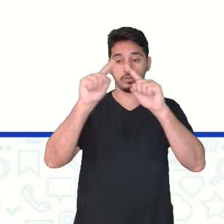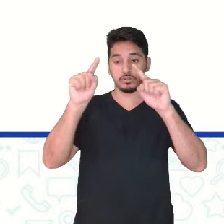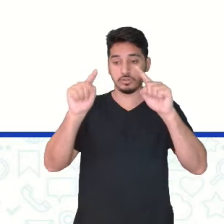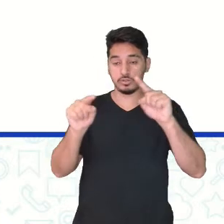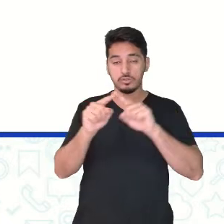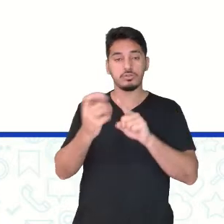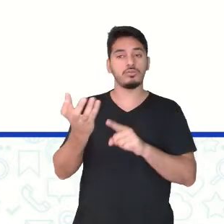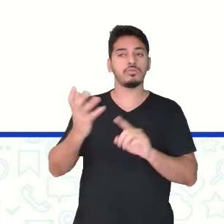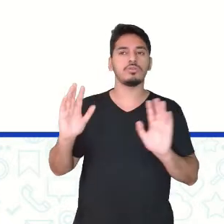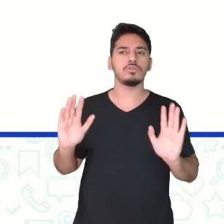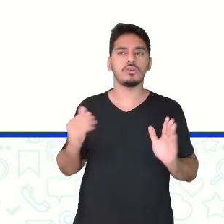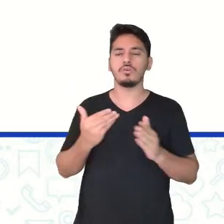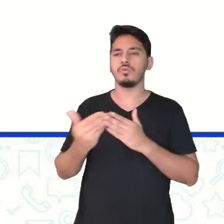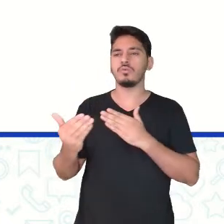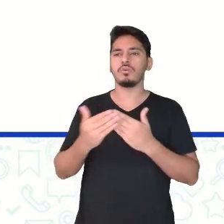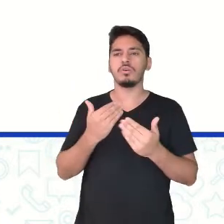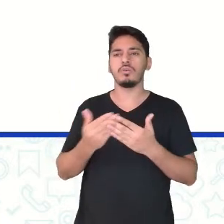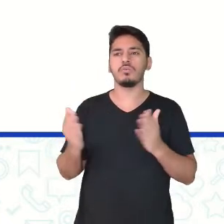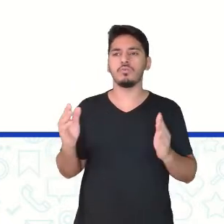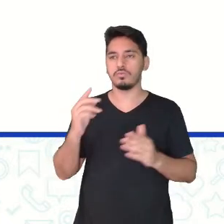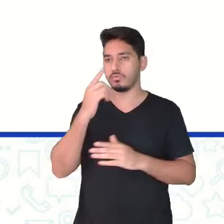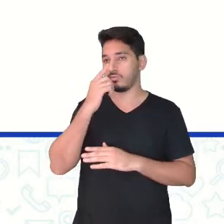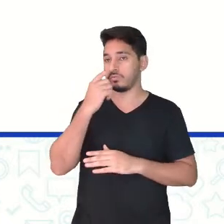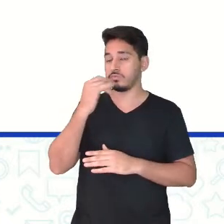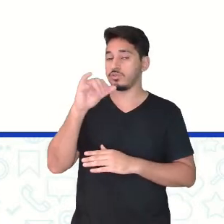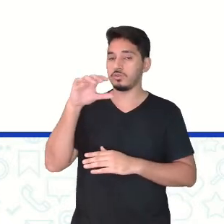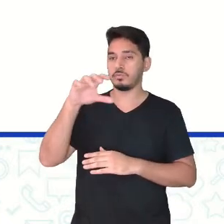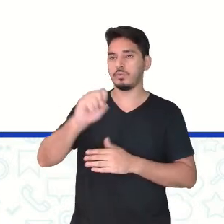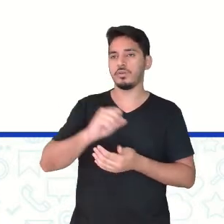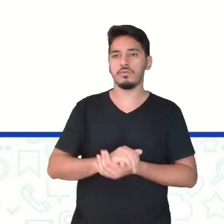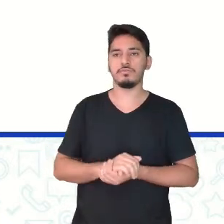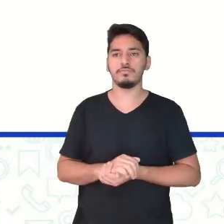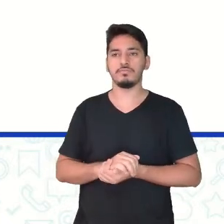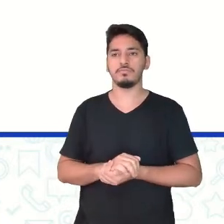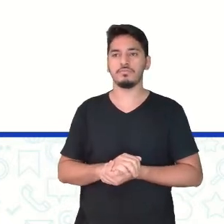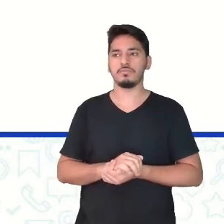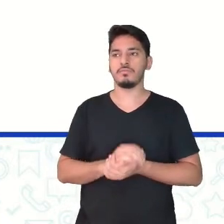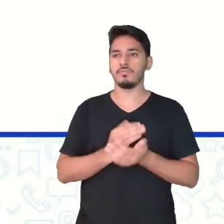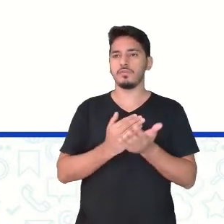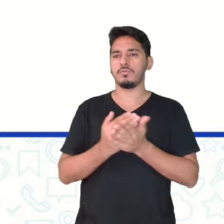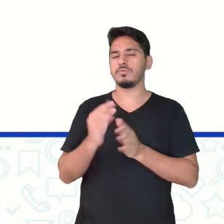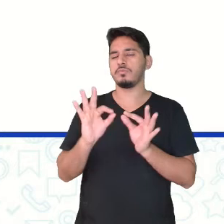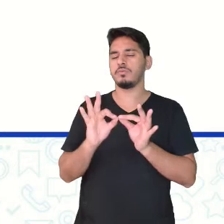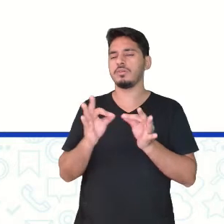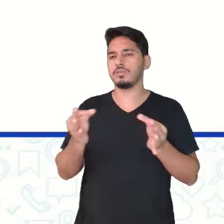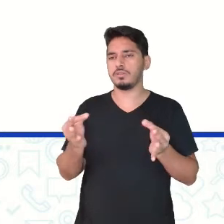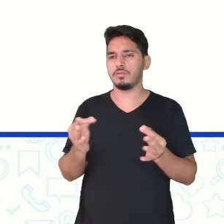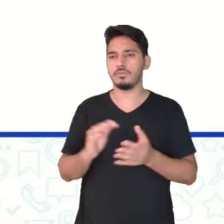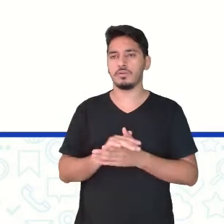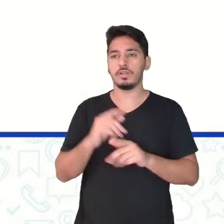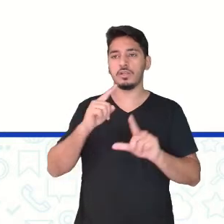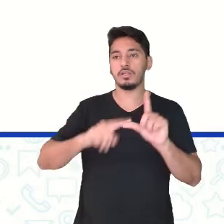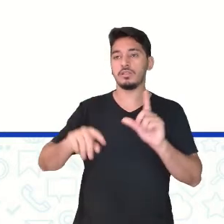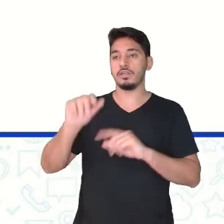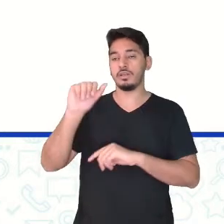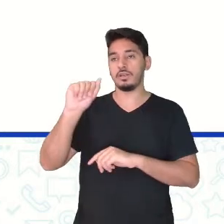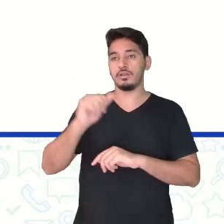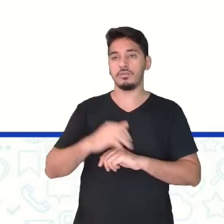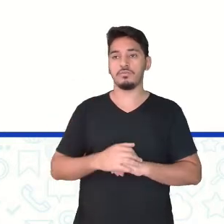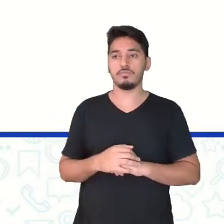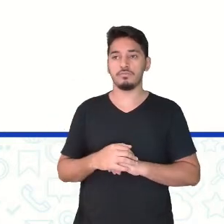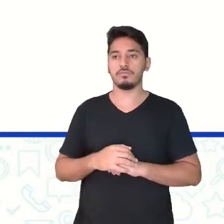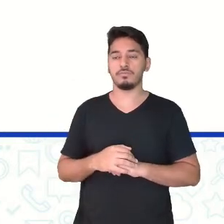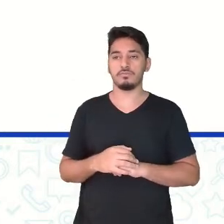quiser? Qualquer um. Então, veja, se eu pegar... Vamos começar pela mais simples, né? A letra A. A letra